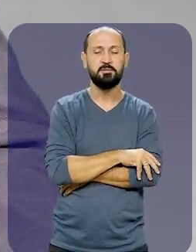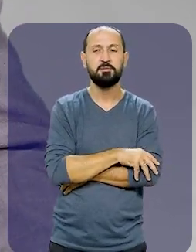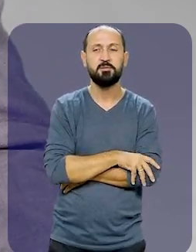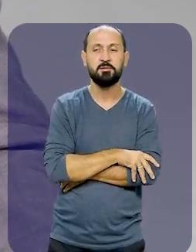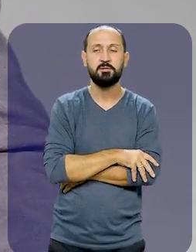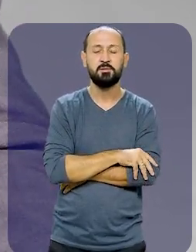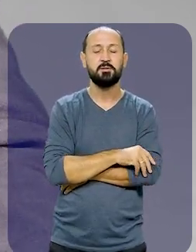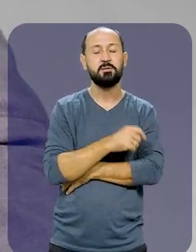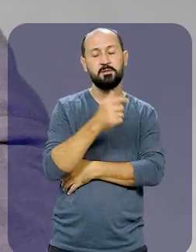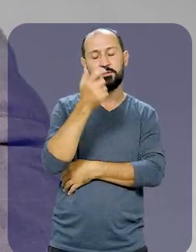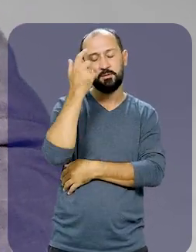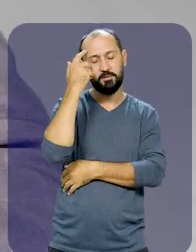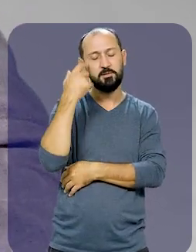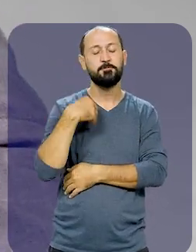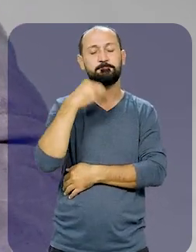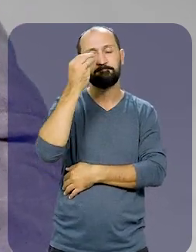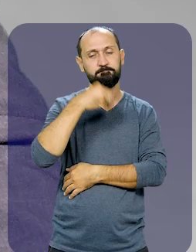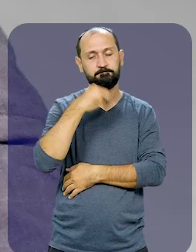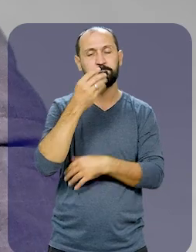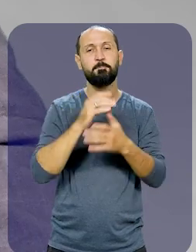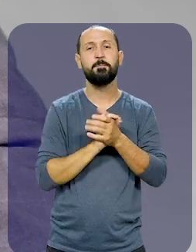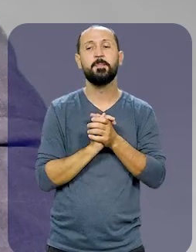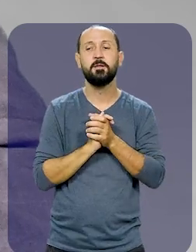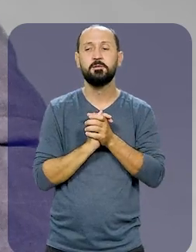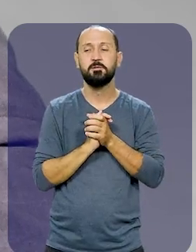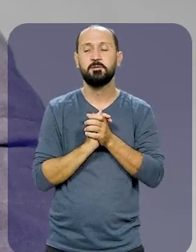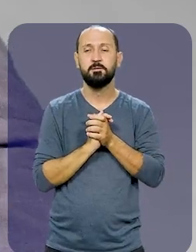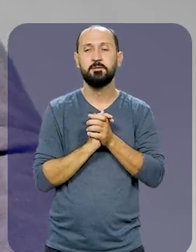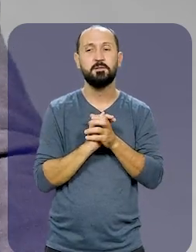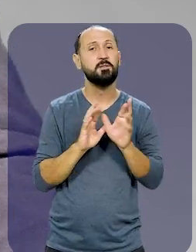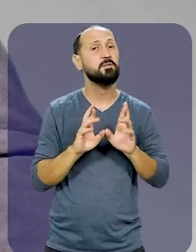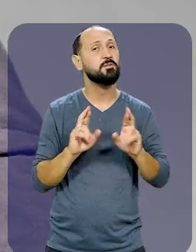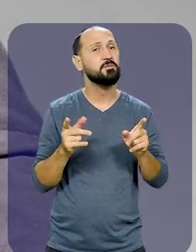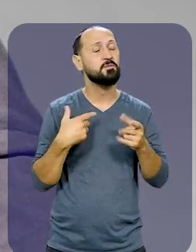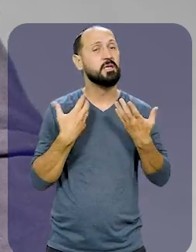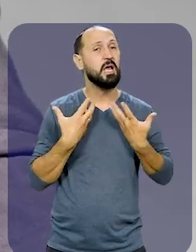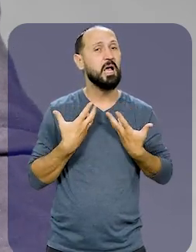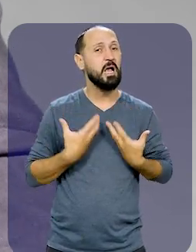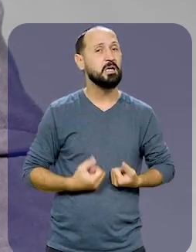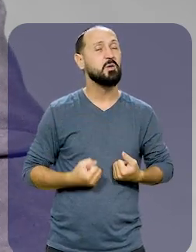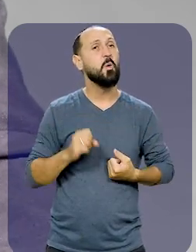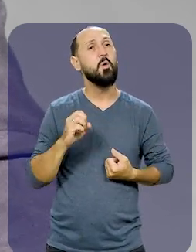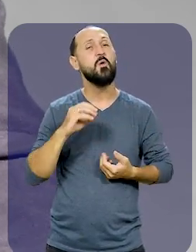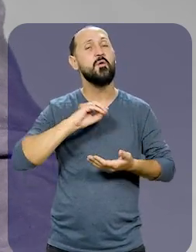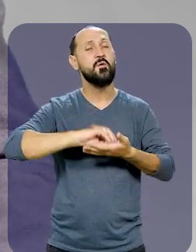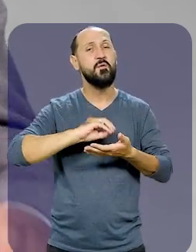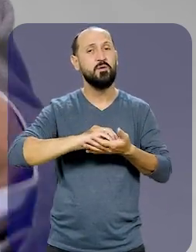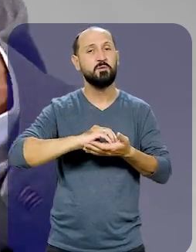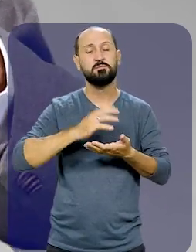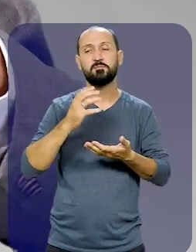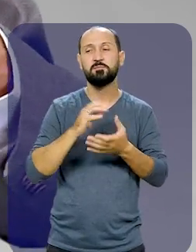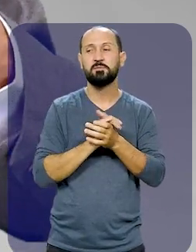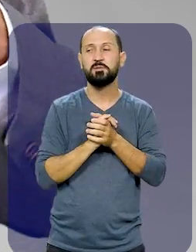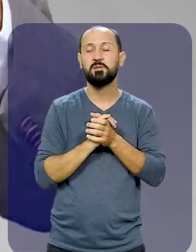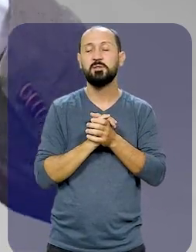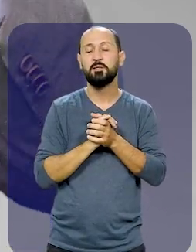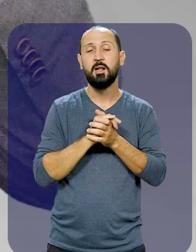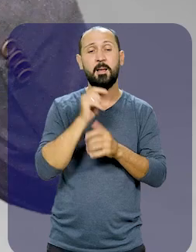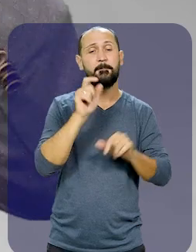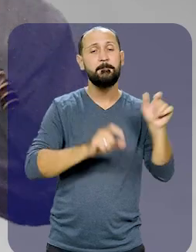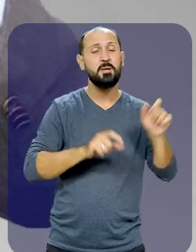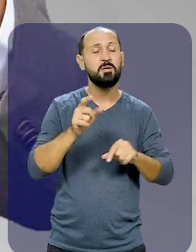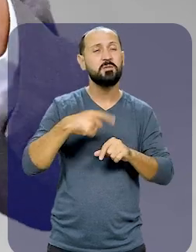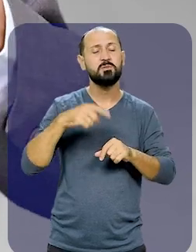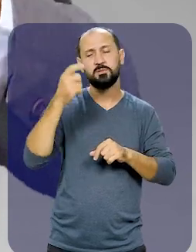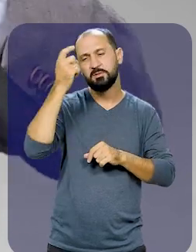pilar é a fadiga crônica. A fadiga crônica é diferente de cansaço ou falta de ar. Fadiga crônica é aquela pessoa